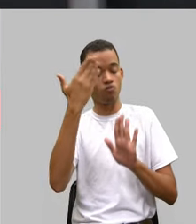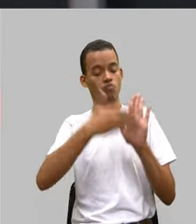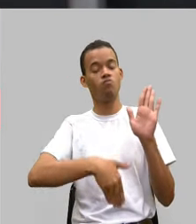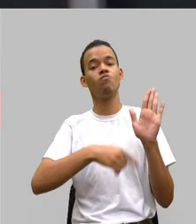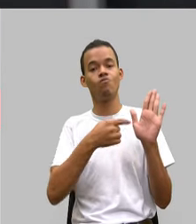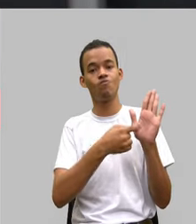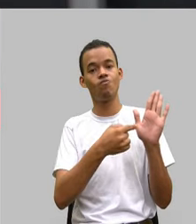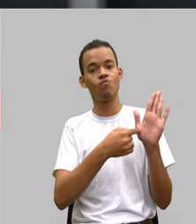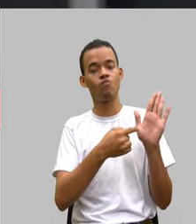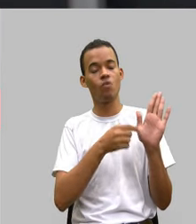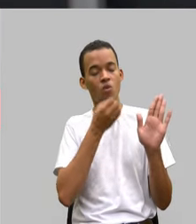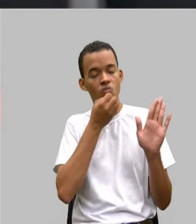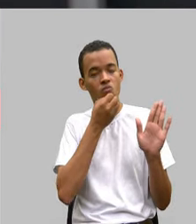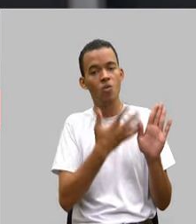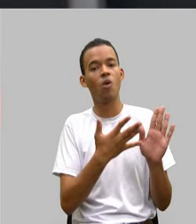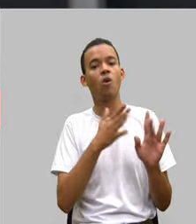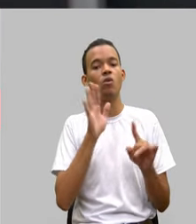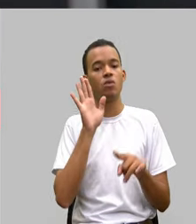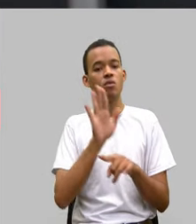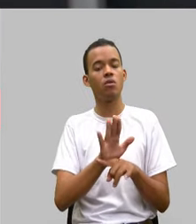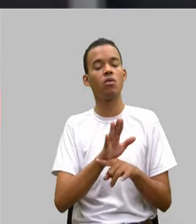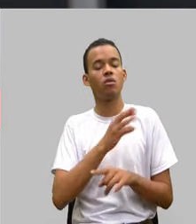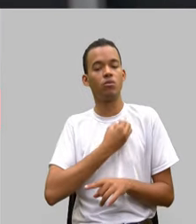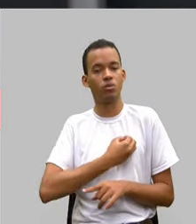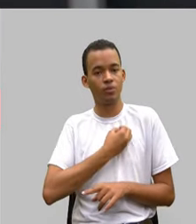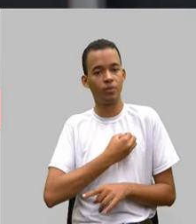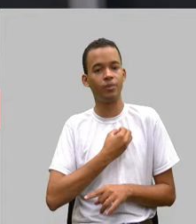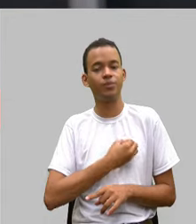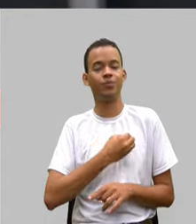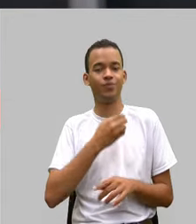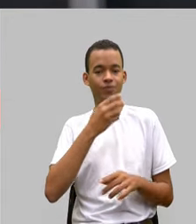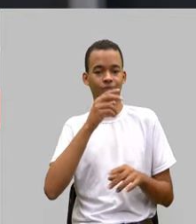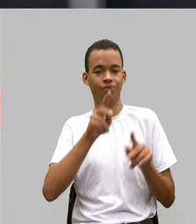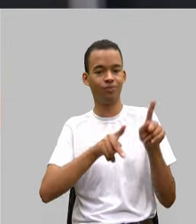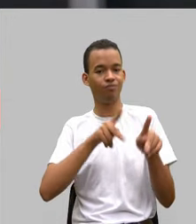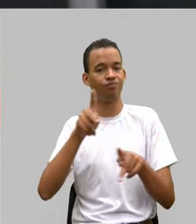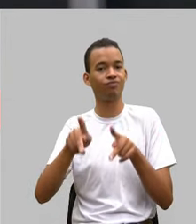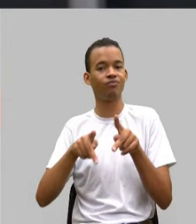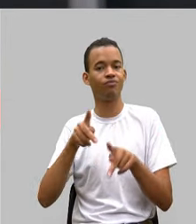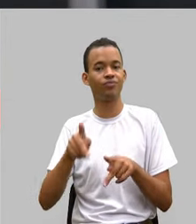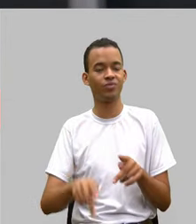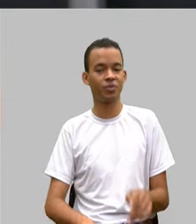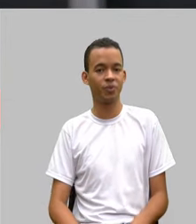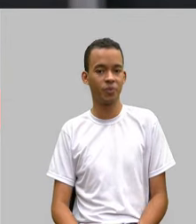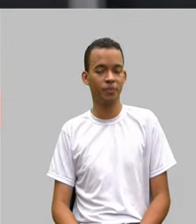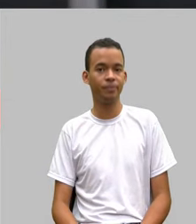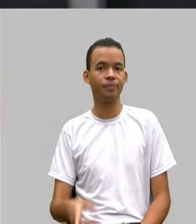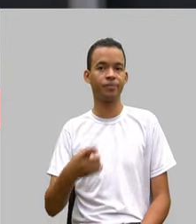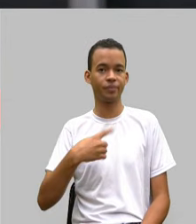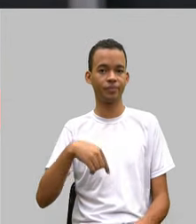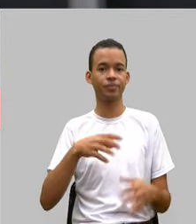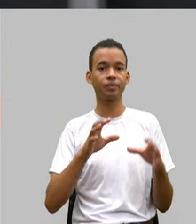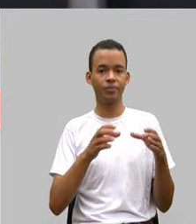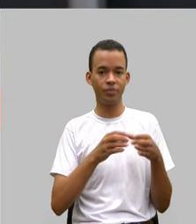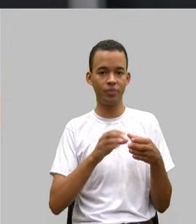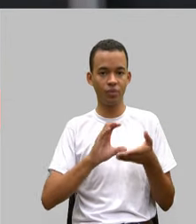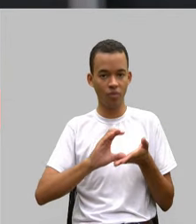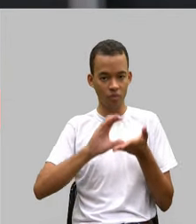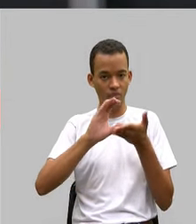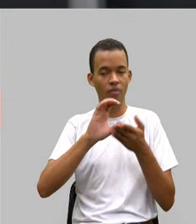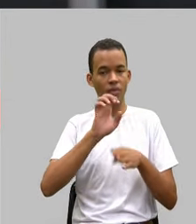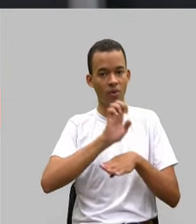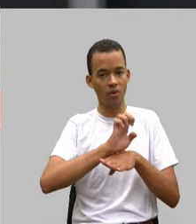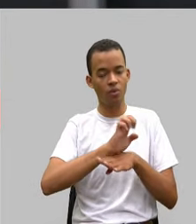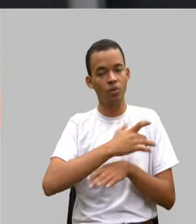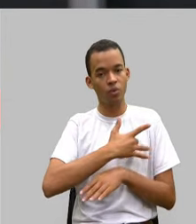das pessoas então eu gostaria muito né que estamos juntos o Conselho Estadual de Saúde nessa luta Bia mas